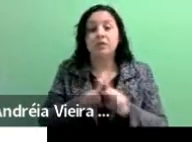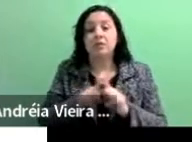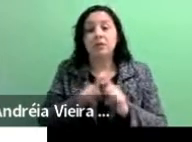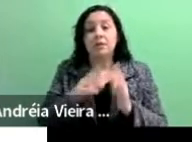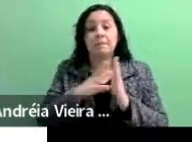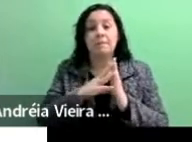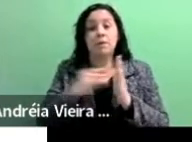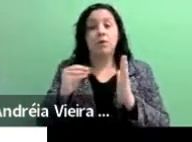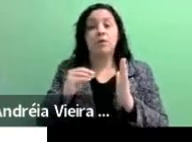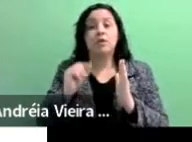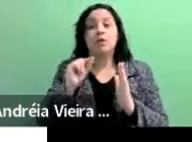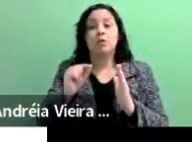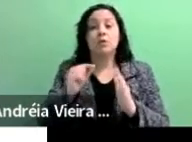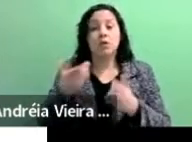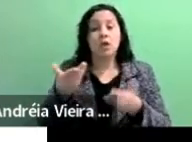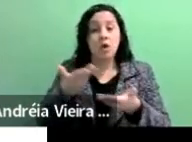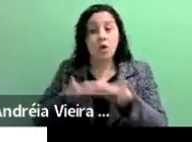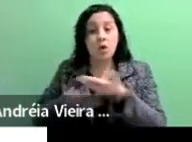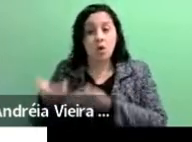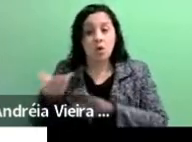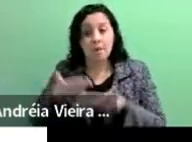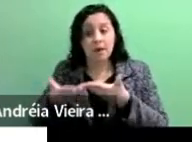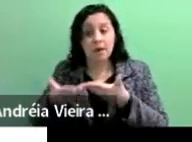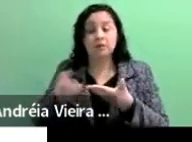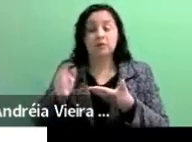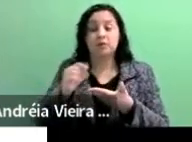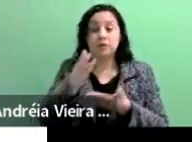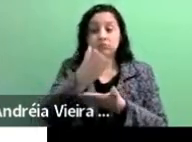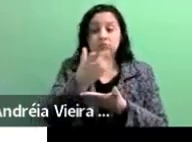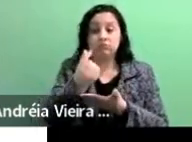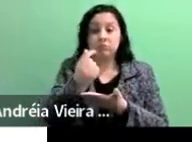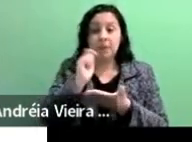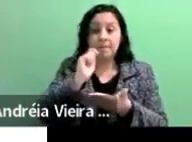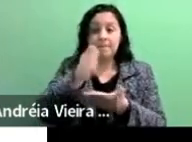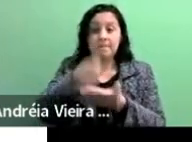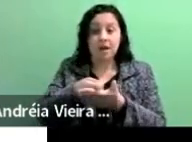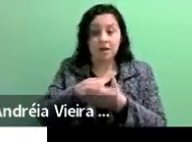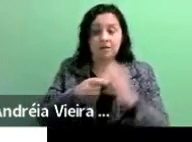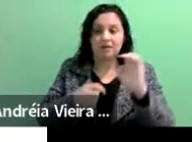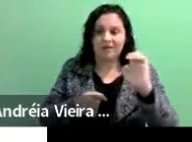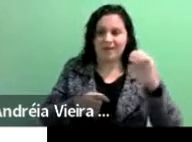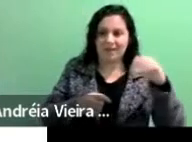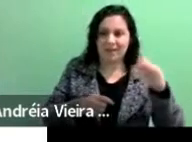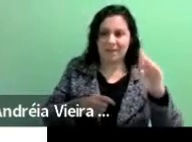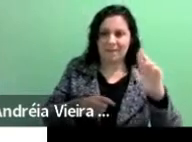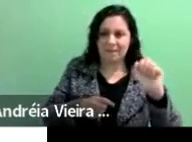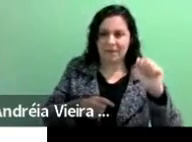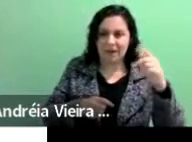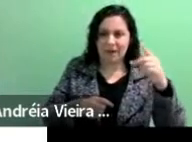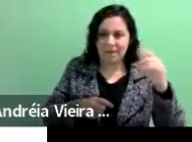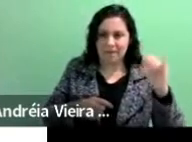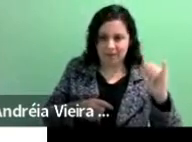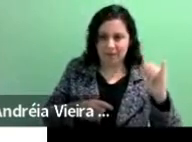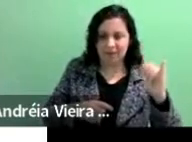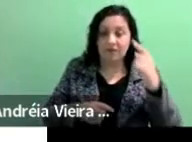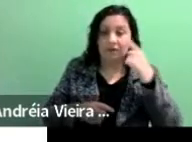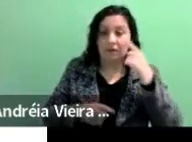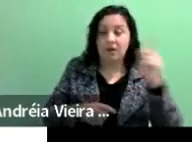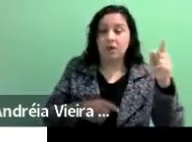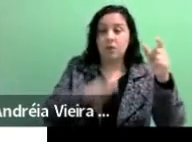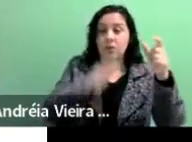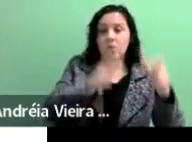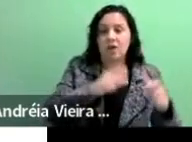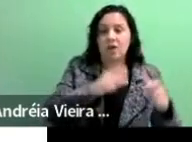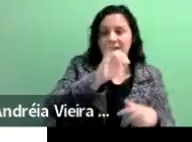com o empresário, né? A Embrapi ela foi criada, inspirada no modelo dos institutos Fraunhofer, onde o